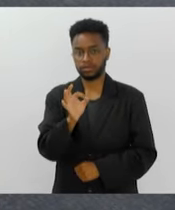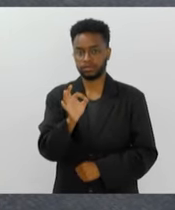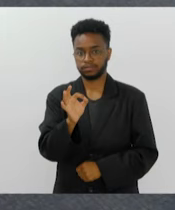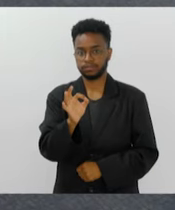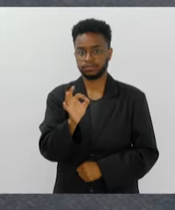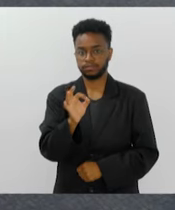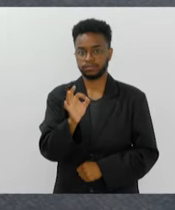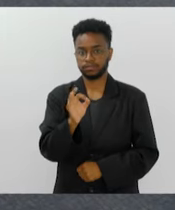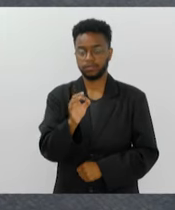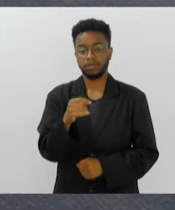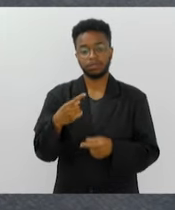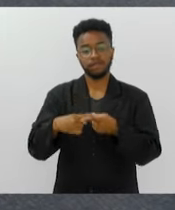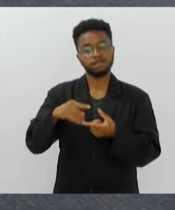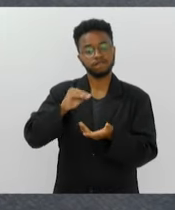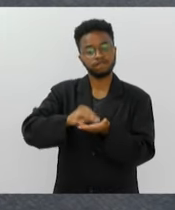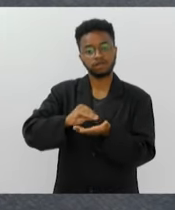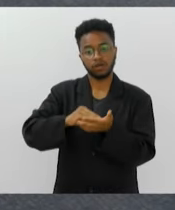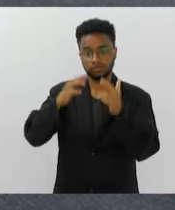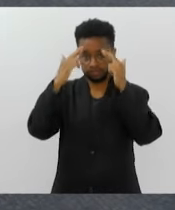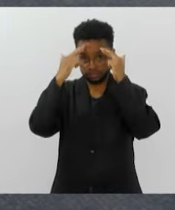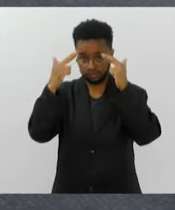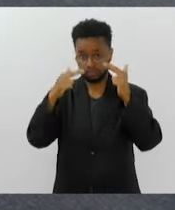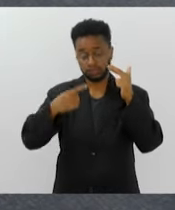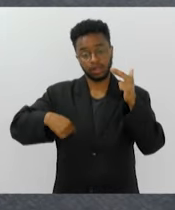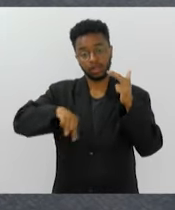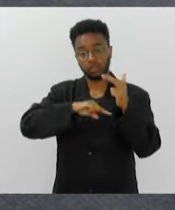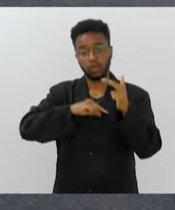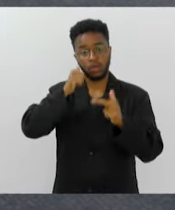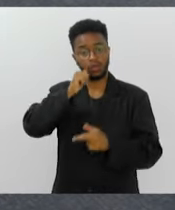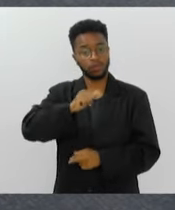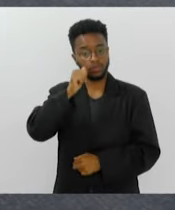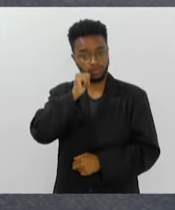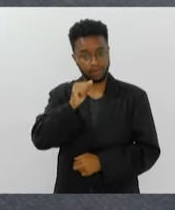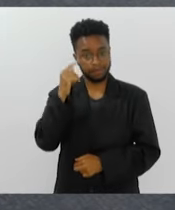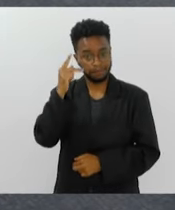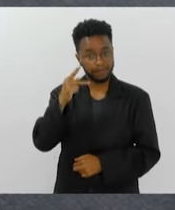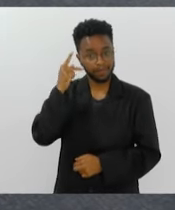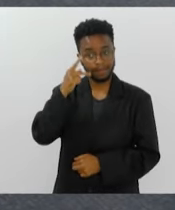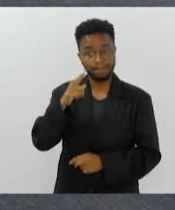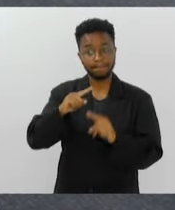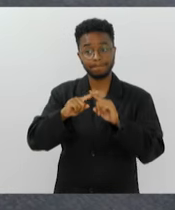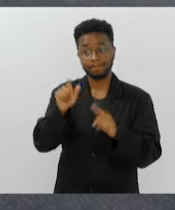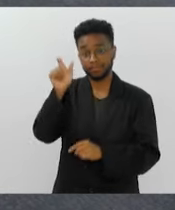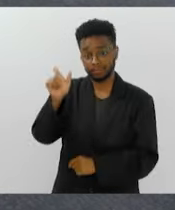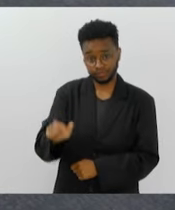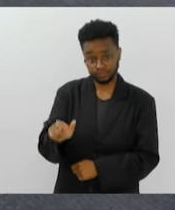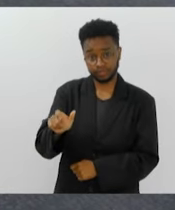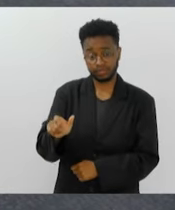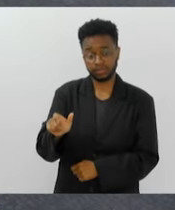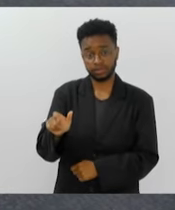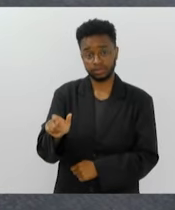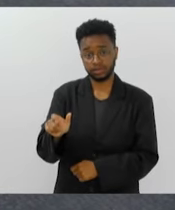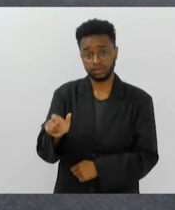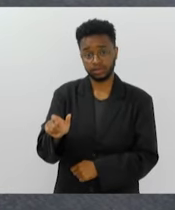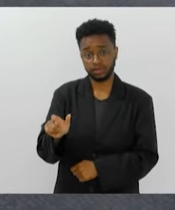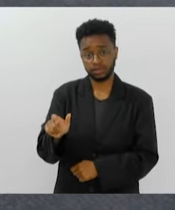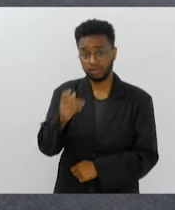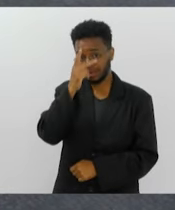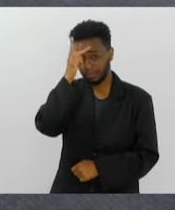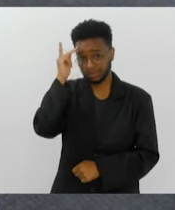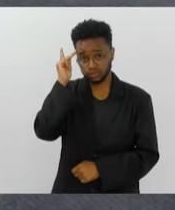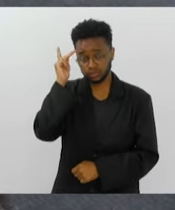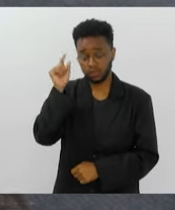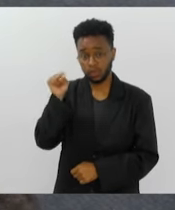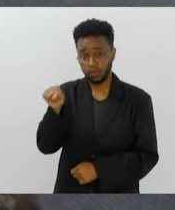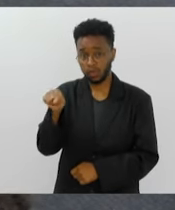são desrespeitosos com nós mulheres parlamentares esse essa criatura venha não